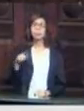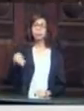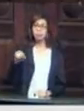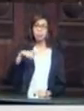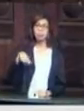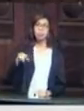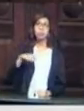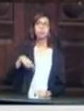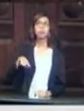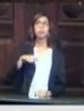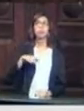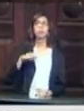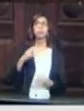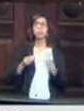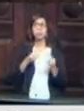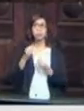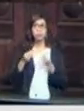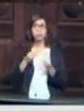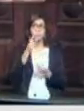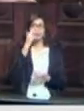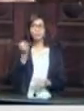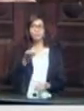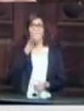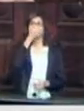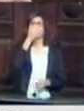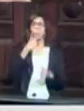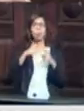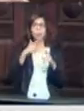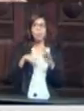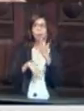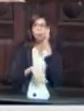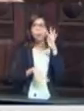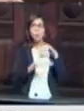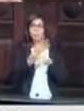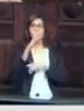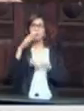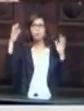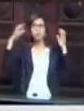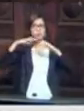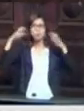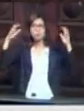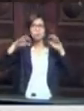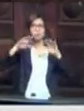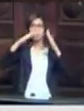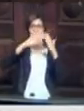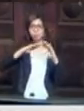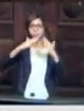daí por conta de desastres naturais.